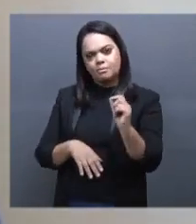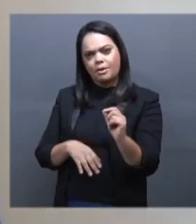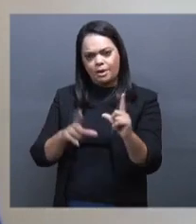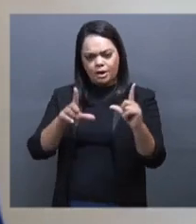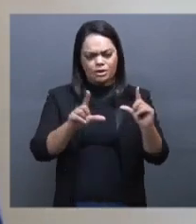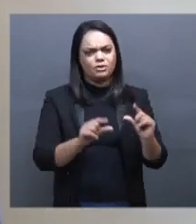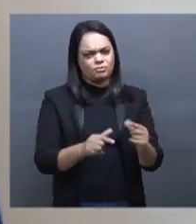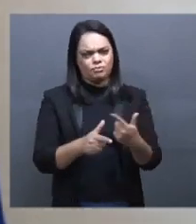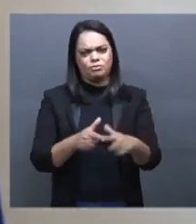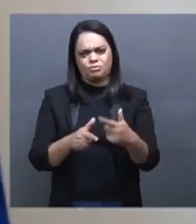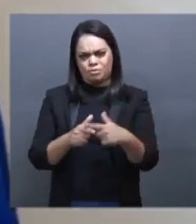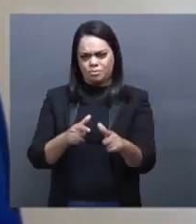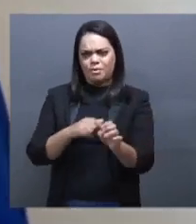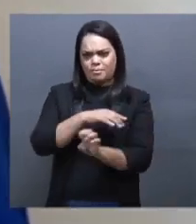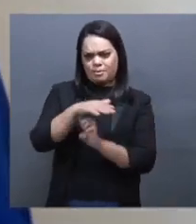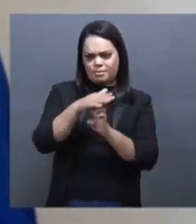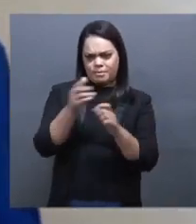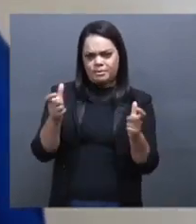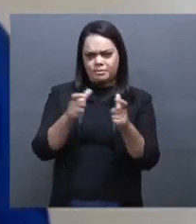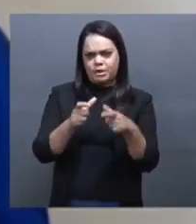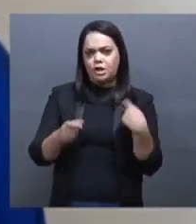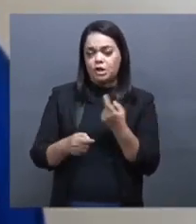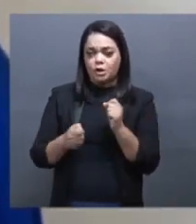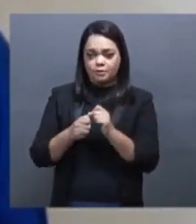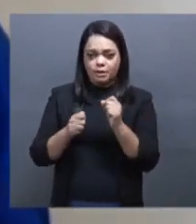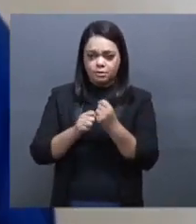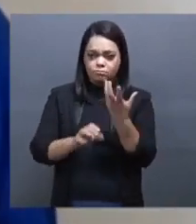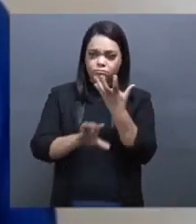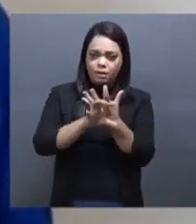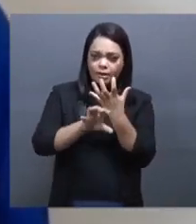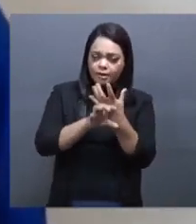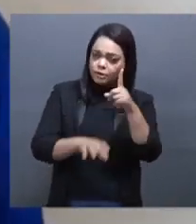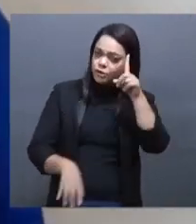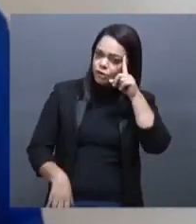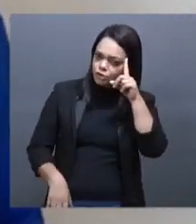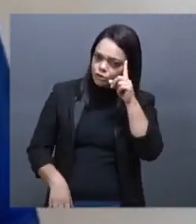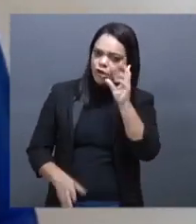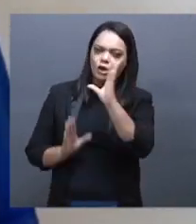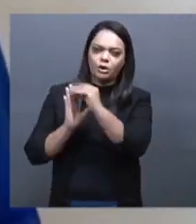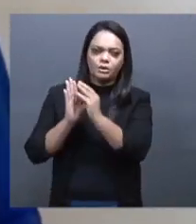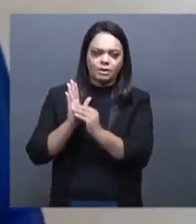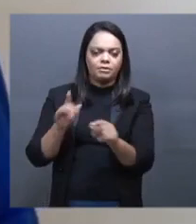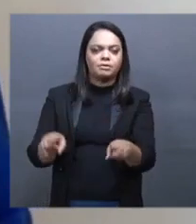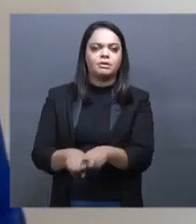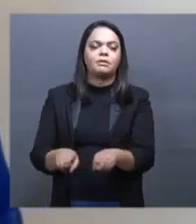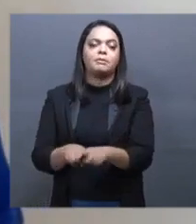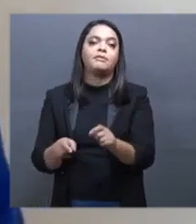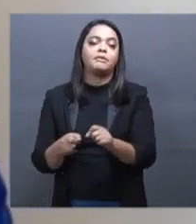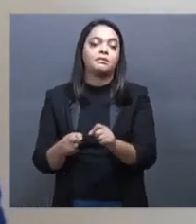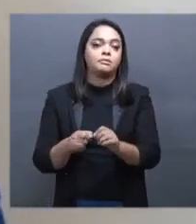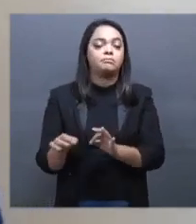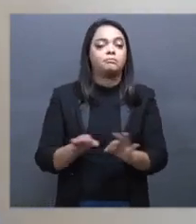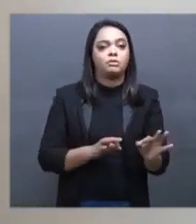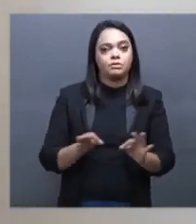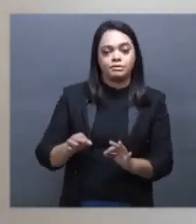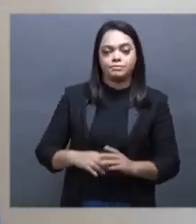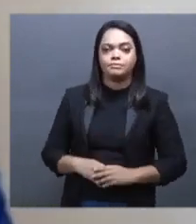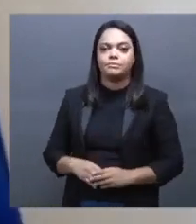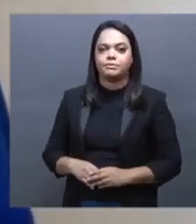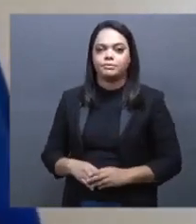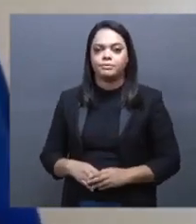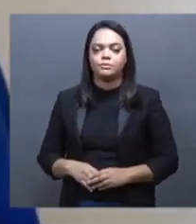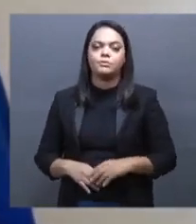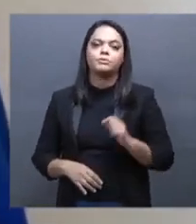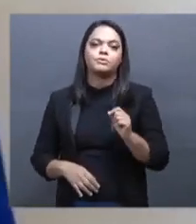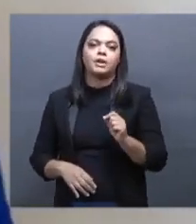pequenos empresários. Estamos fazendo lives diárias com muitos conteúdos e lançando alguns programas. O Em Frente Empreendedor